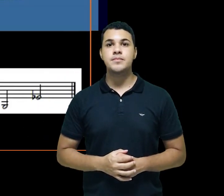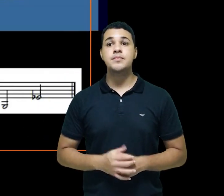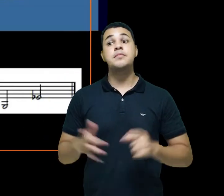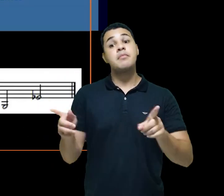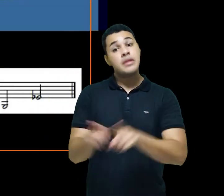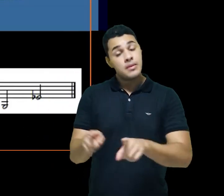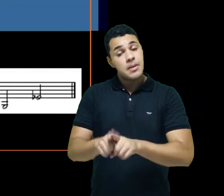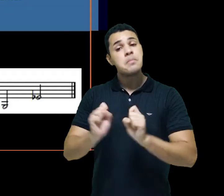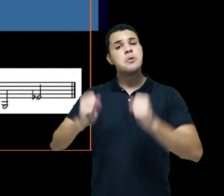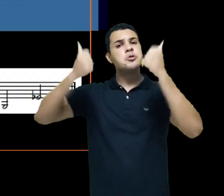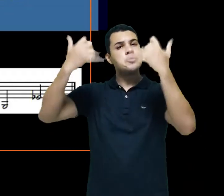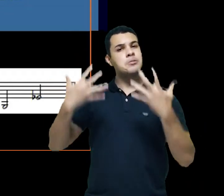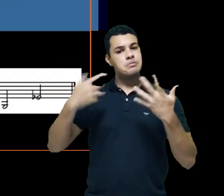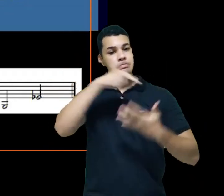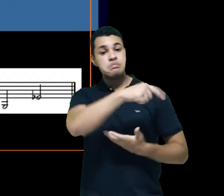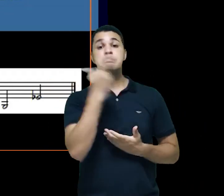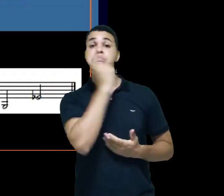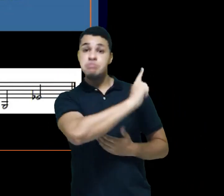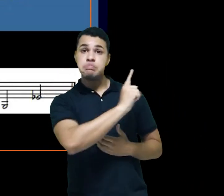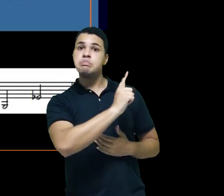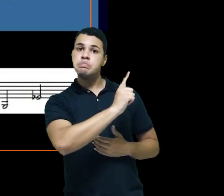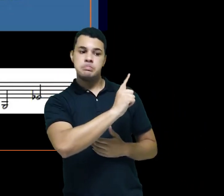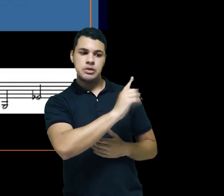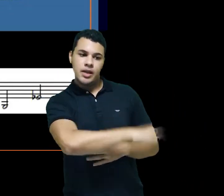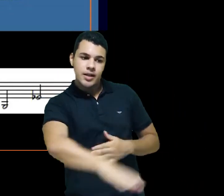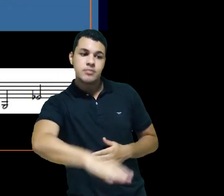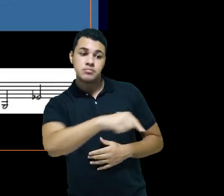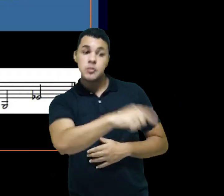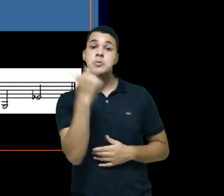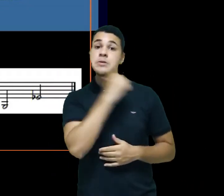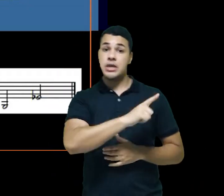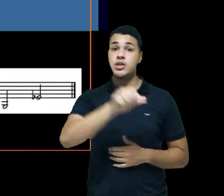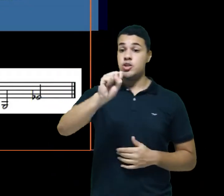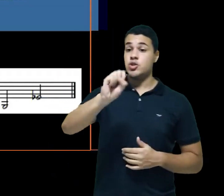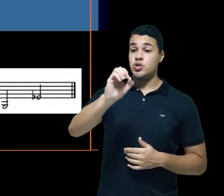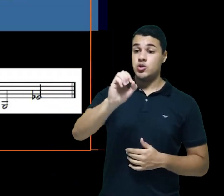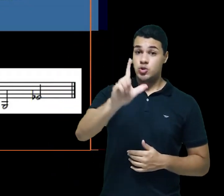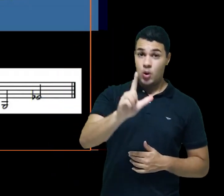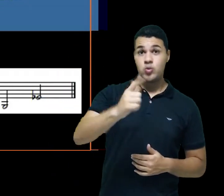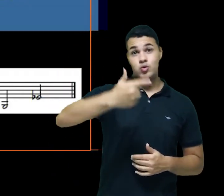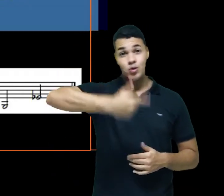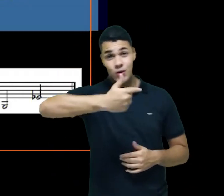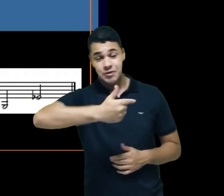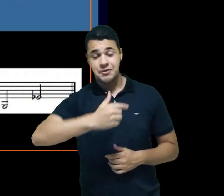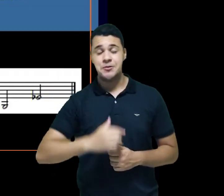Podemos dizer que a extensão vocal infantil vai de Sol 2